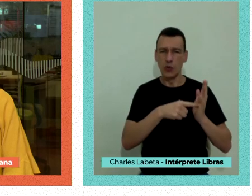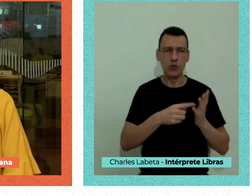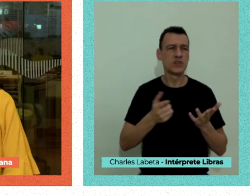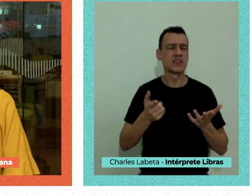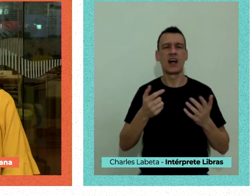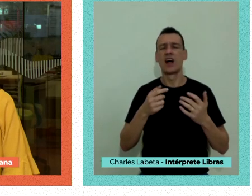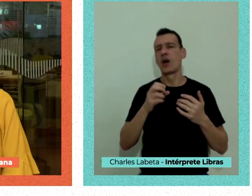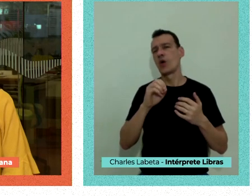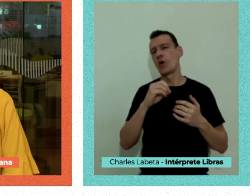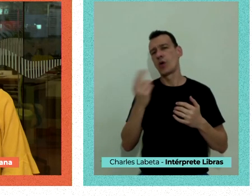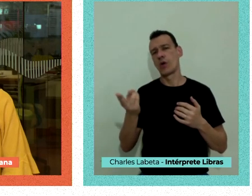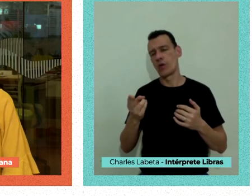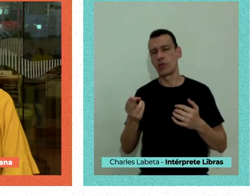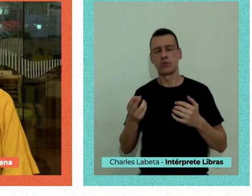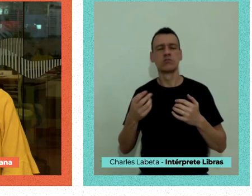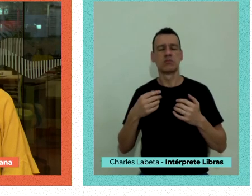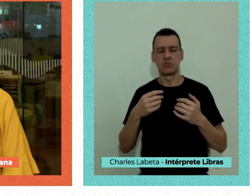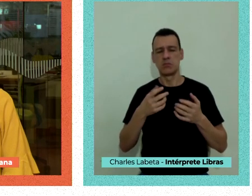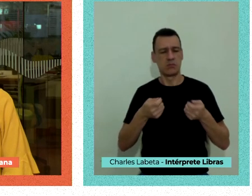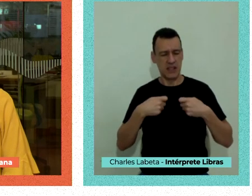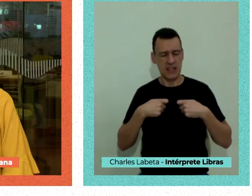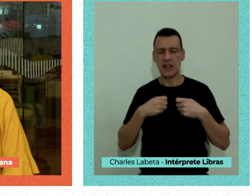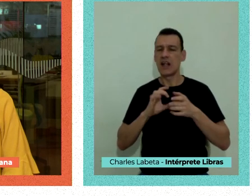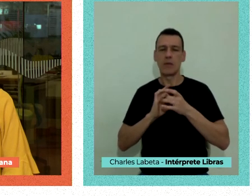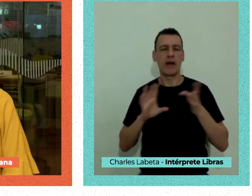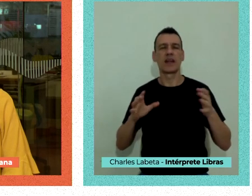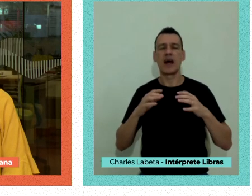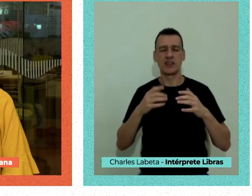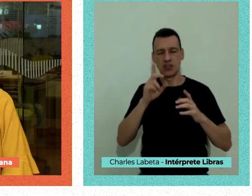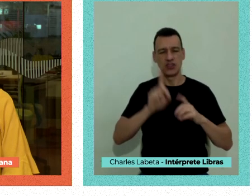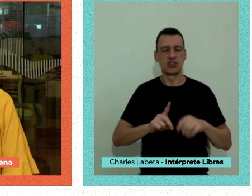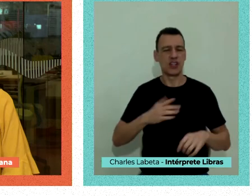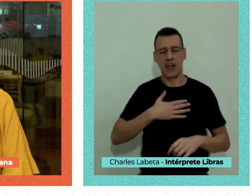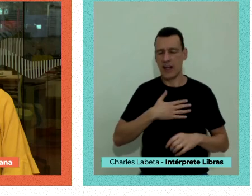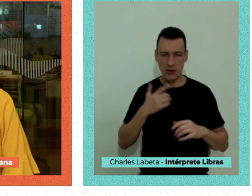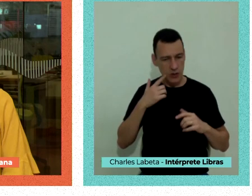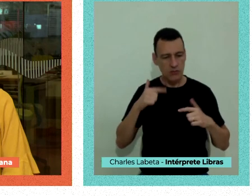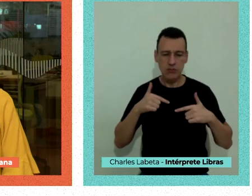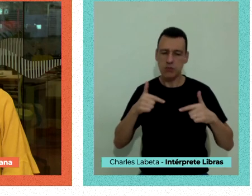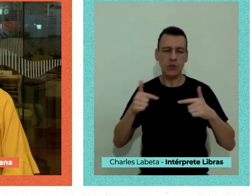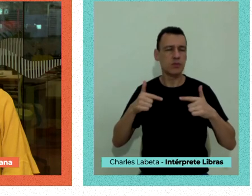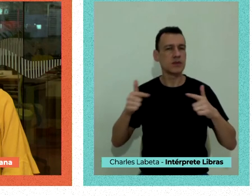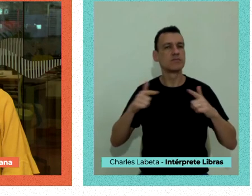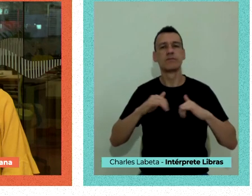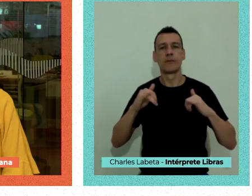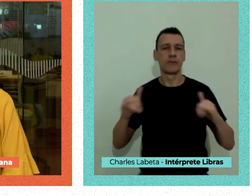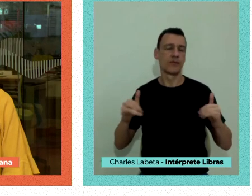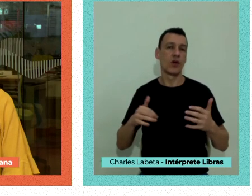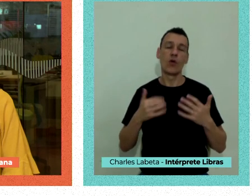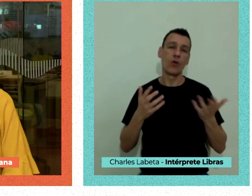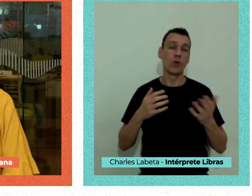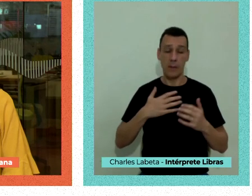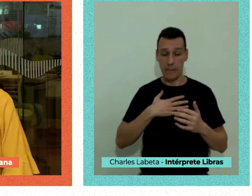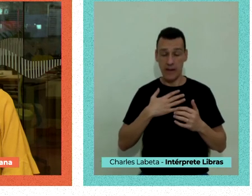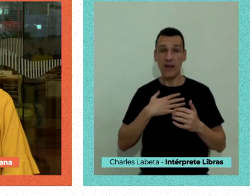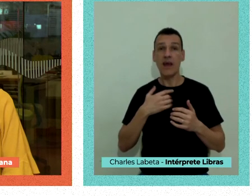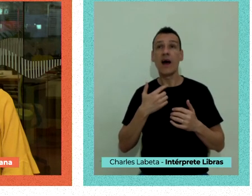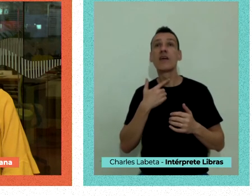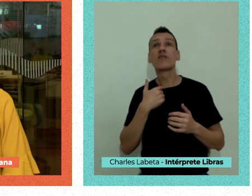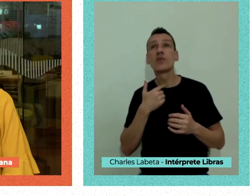buscar pelos seus direitos ou simplesmente pela valorização dos seus ideais, das